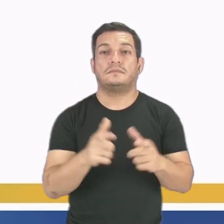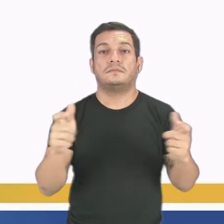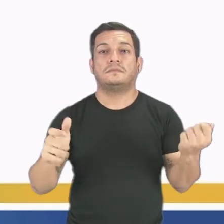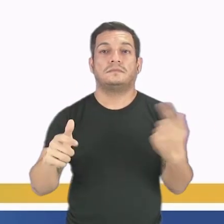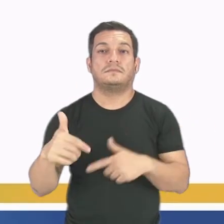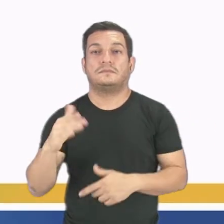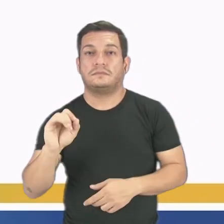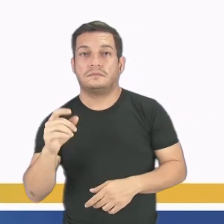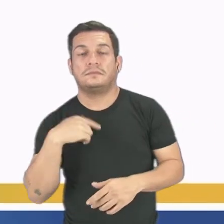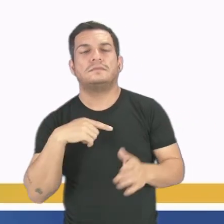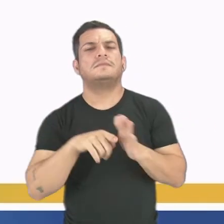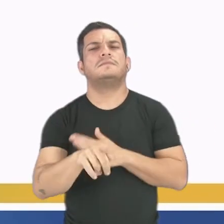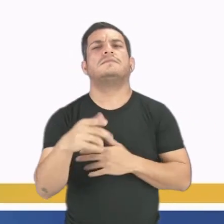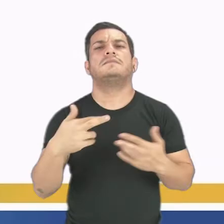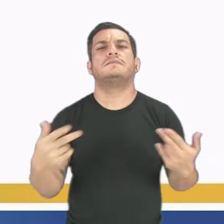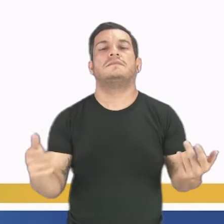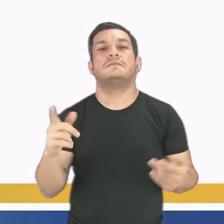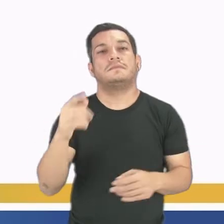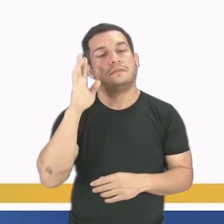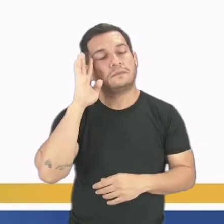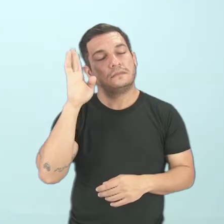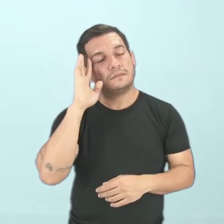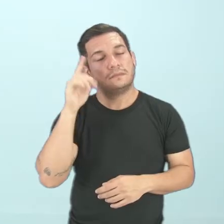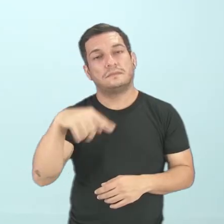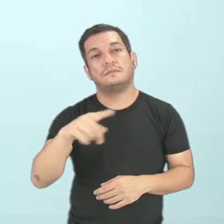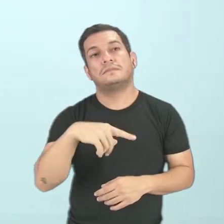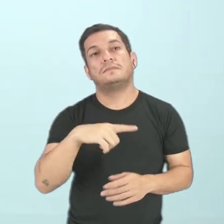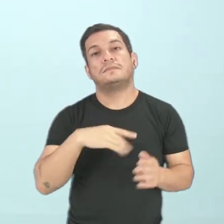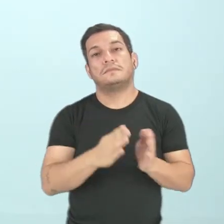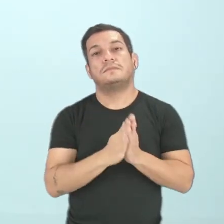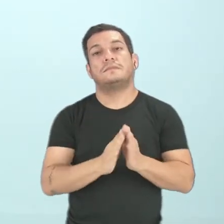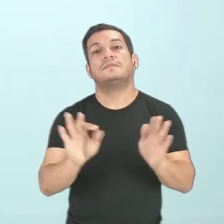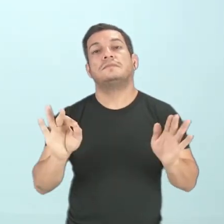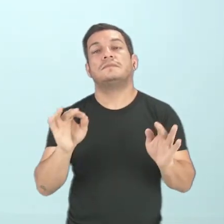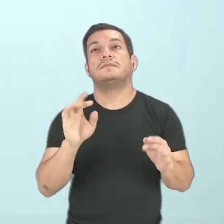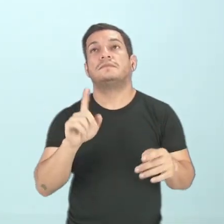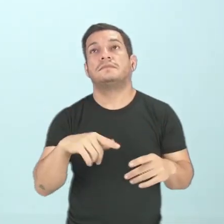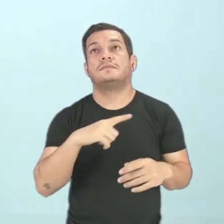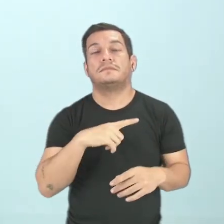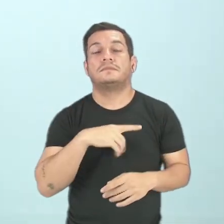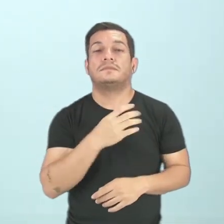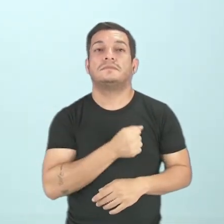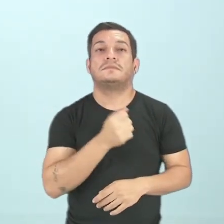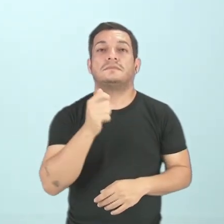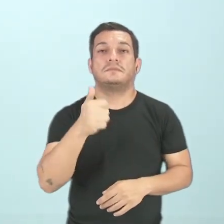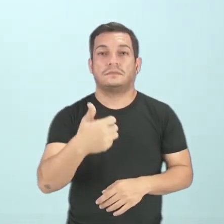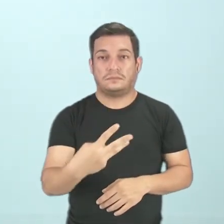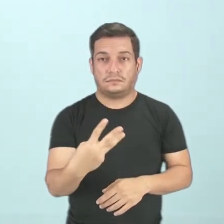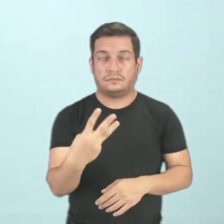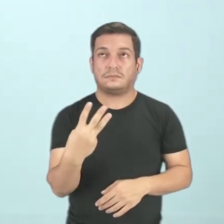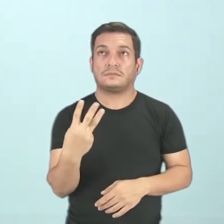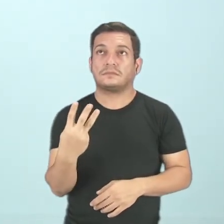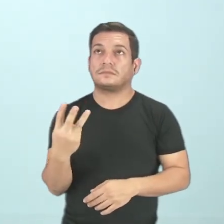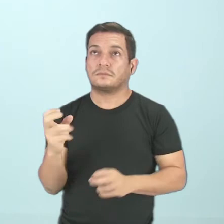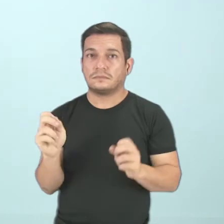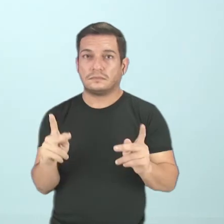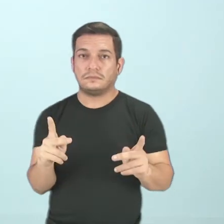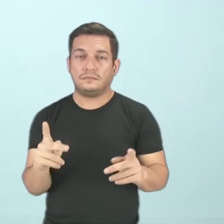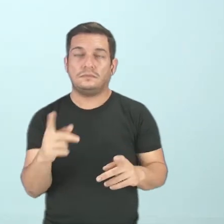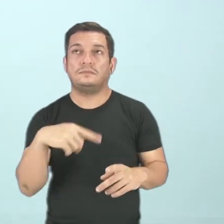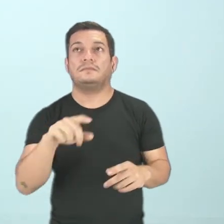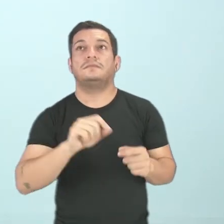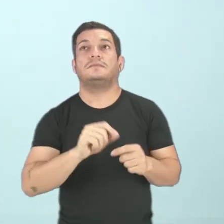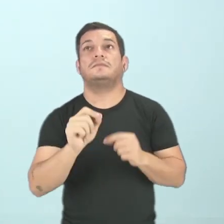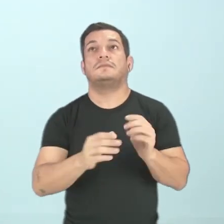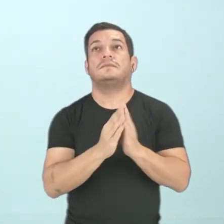do que 10. Eu te pergunto uma coisa, imagine você lançou o dado e saiu o número 3, ok? E você